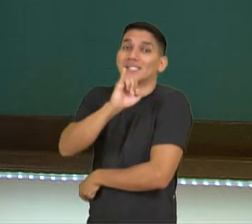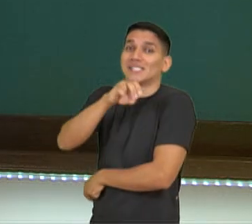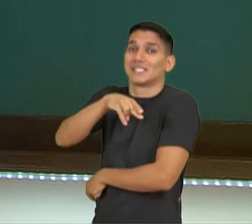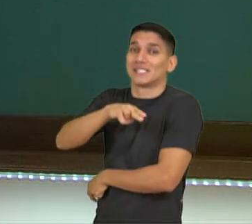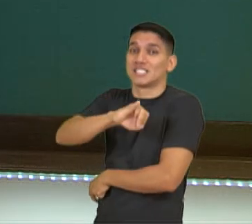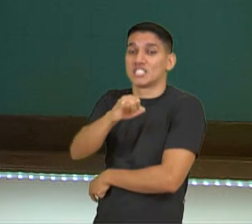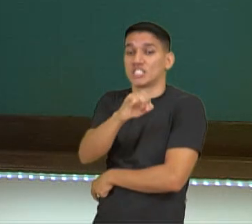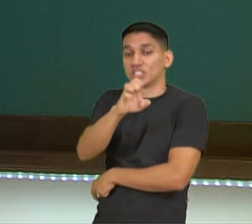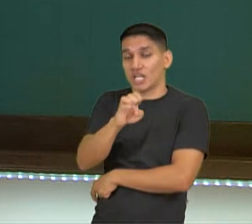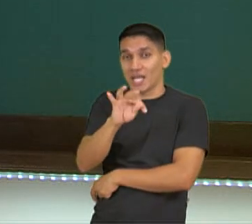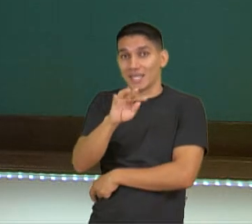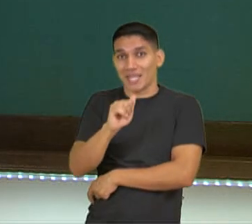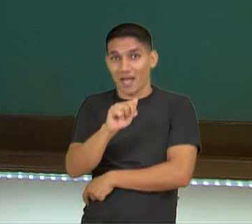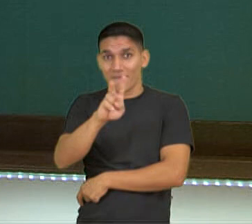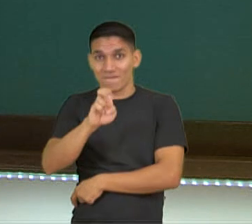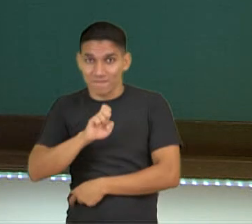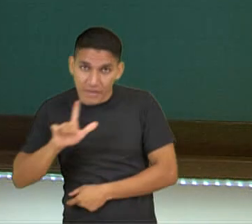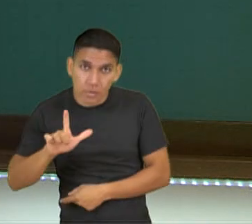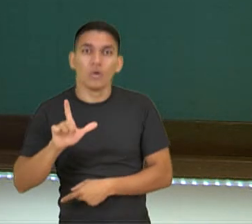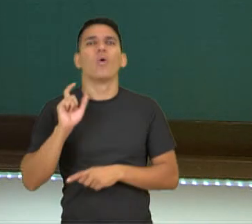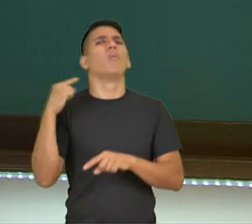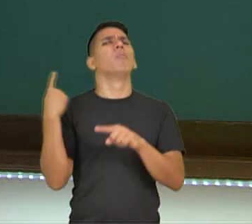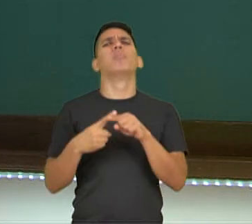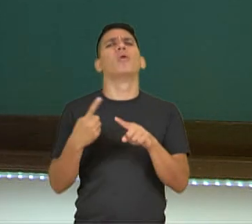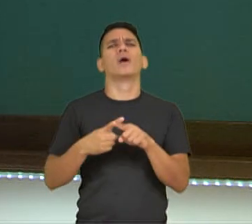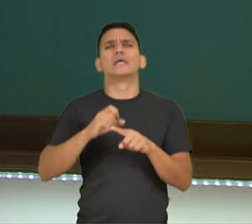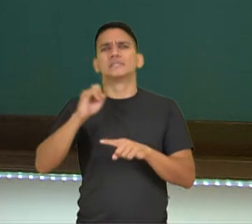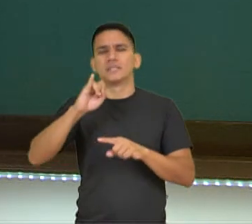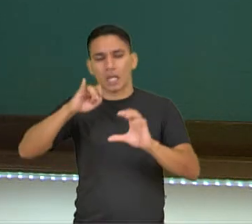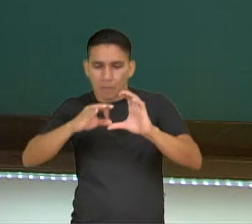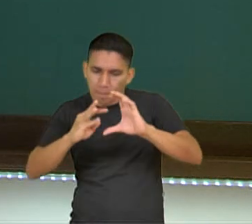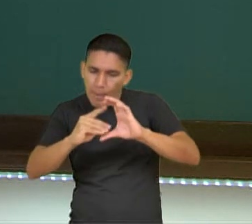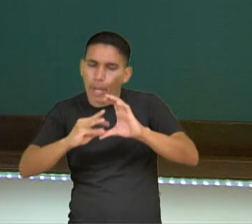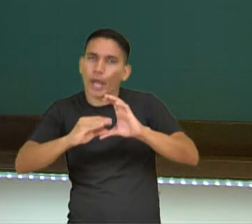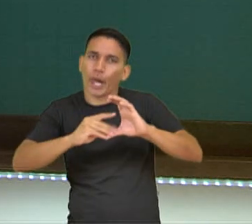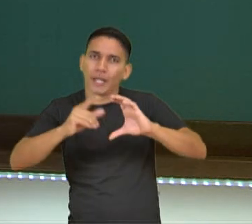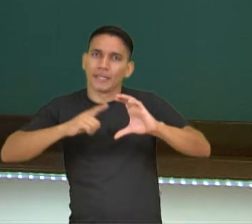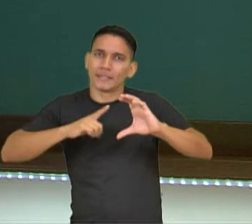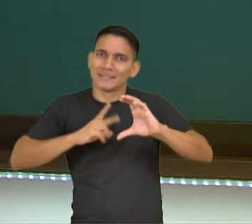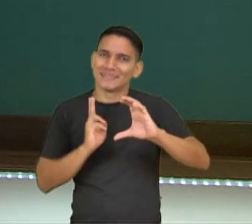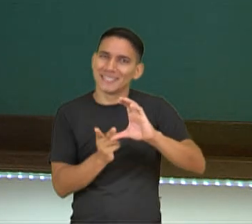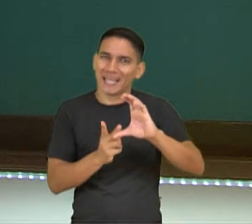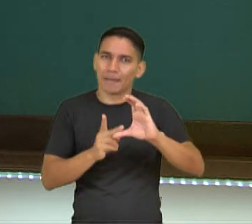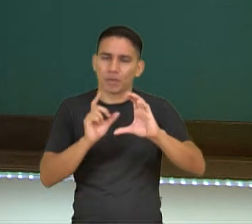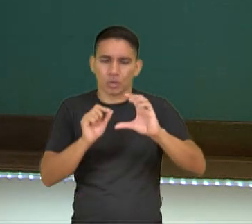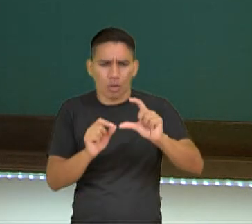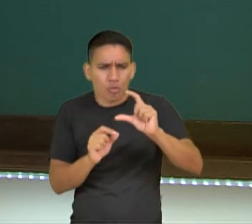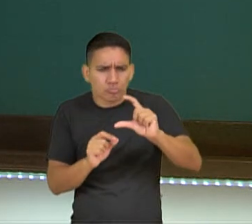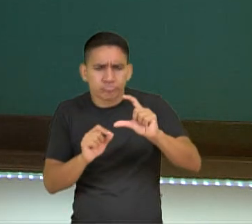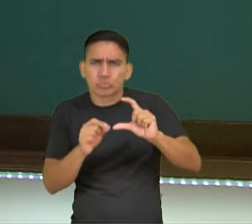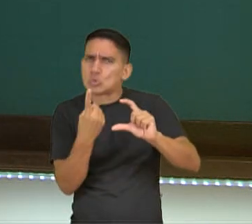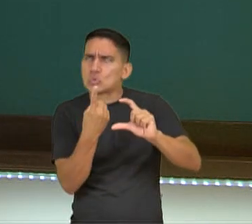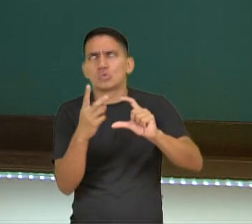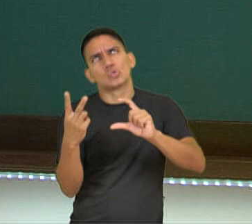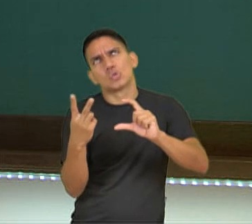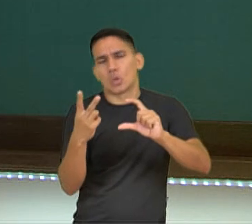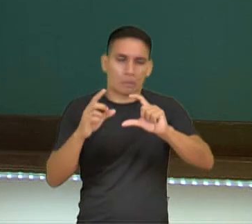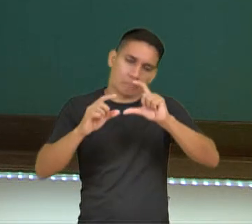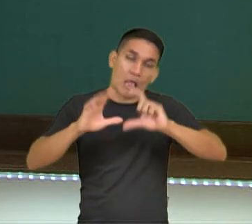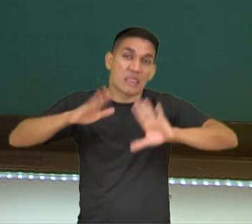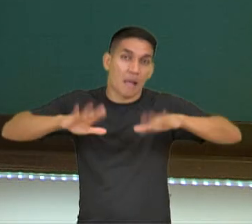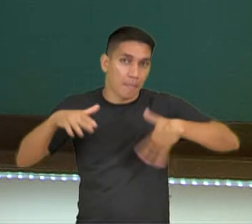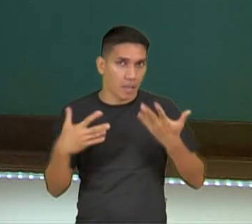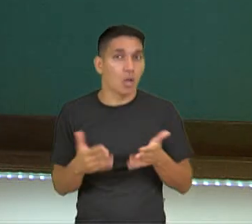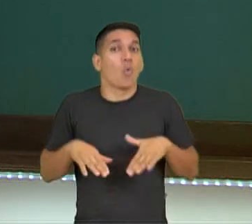tá certo? Por quê? Porque quando a gente tem lá, você pode ver que vem sempre um ou dois frasquinhos, né?